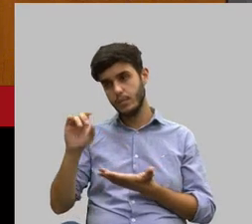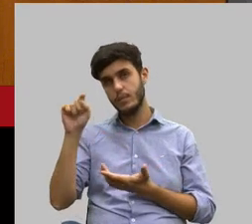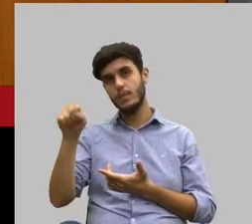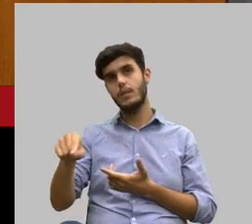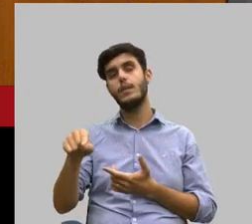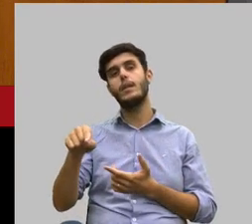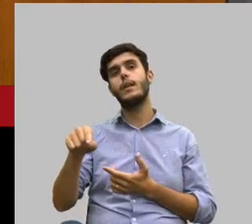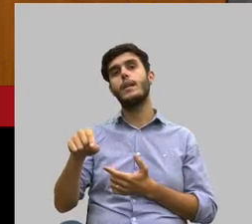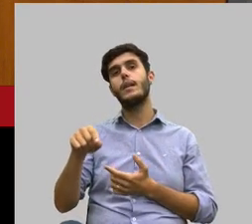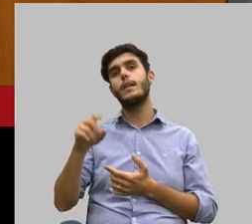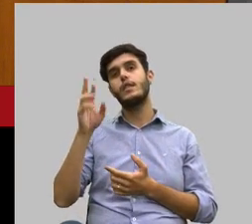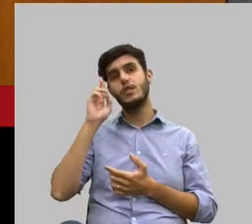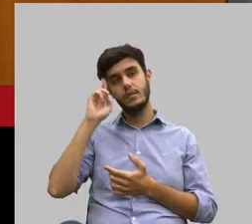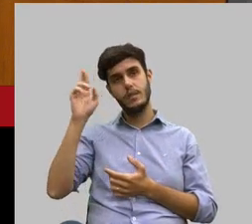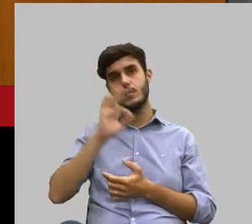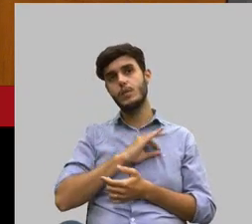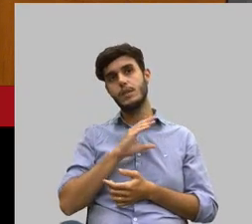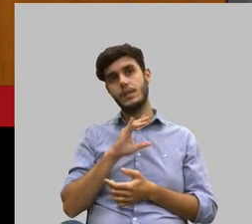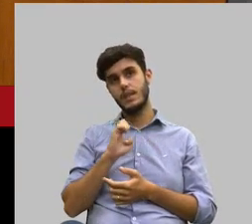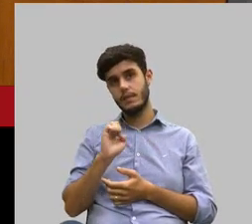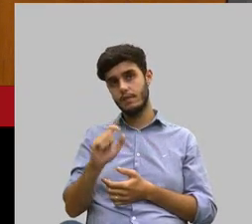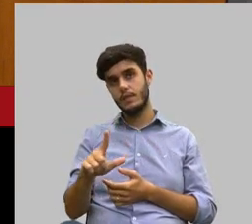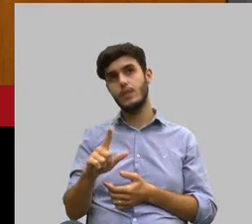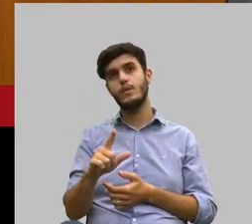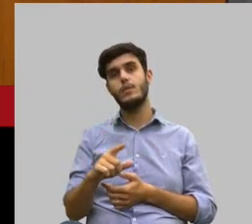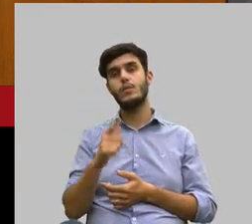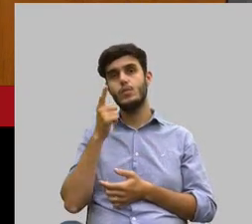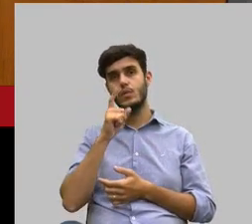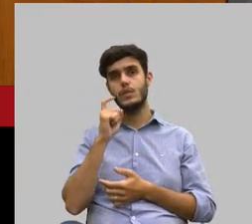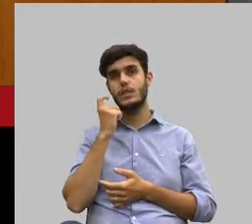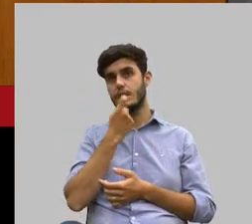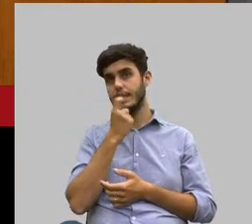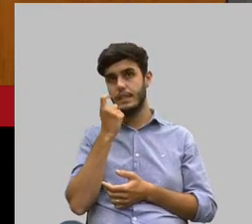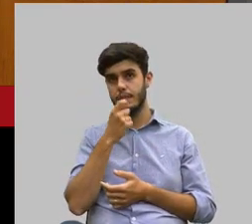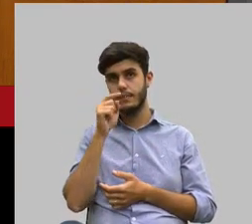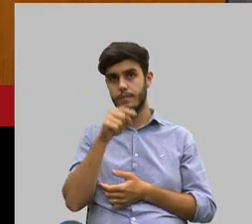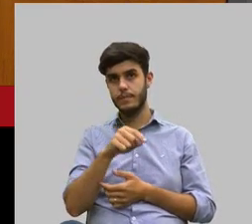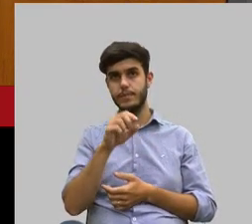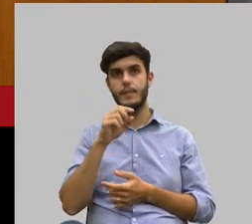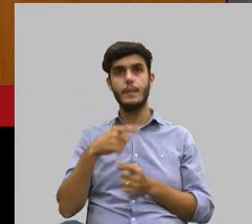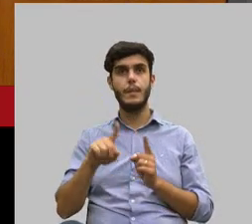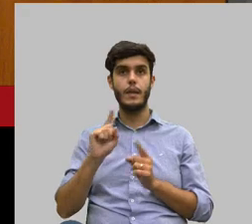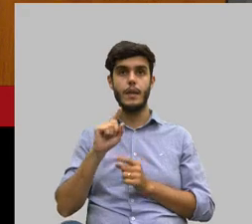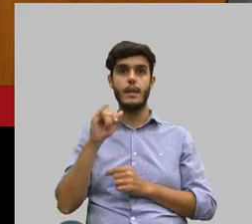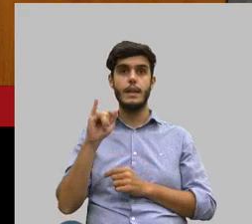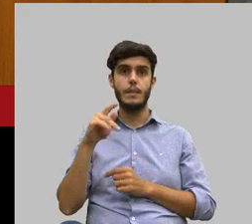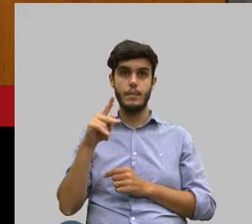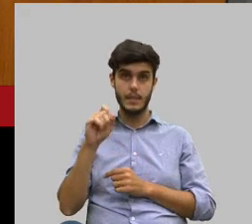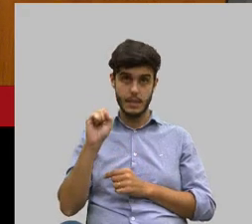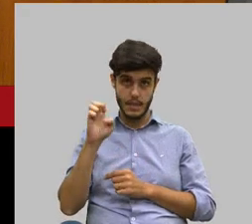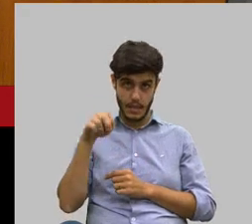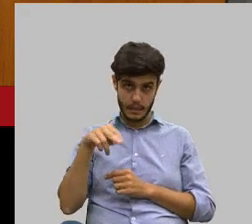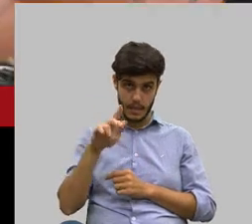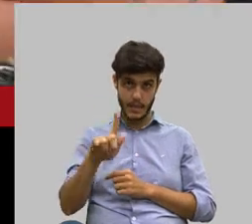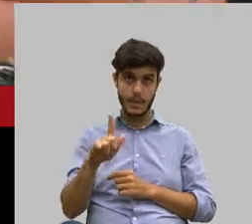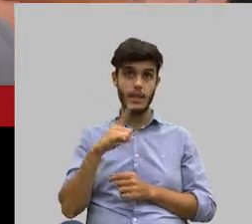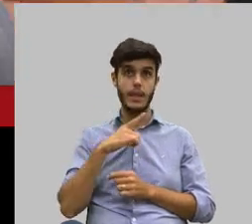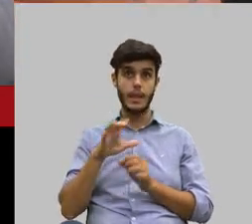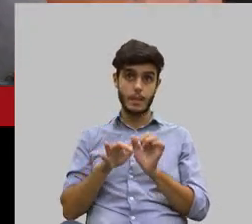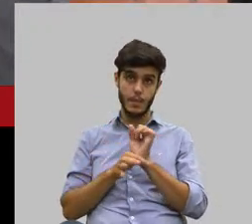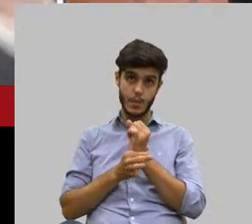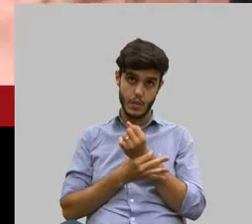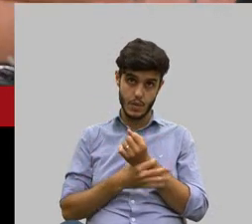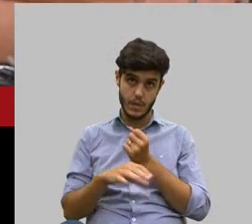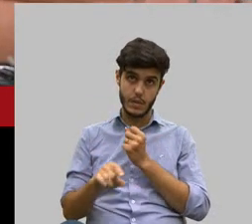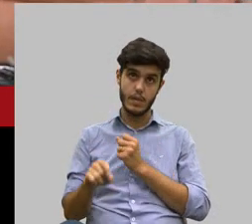a chefia da Polícia Civil ajudar lá com Centro Odontológico mas não percam de vista o ipseng o ipseng tem uma proteção de